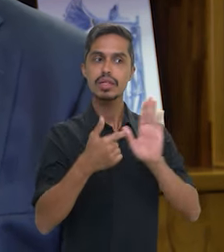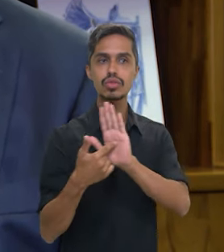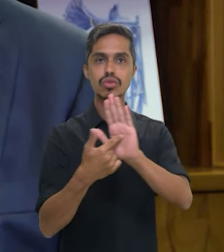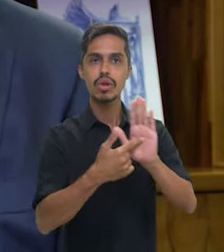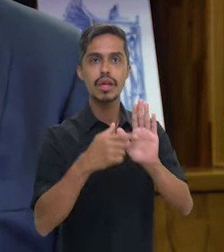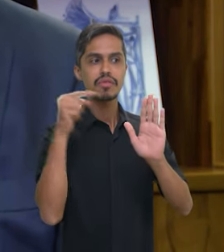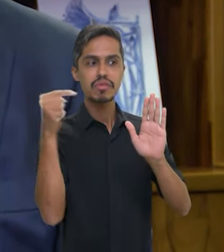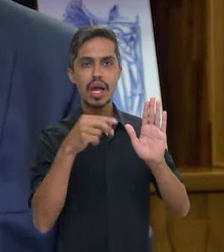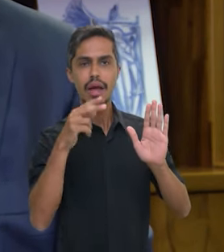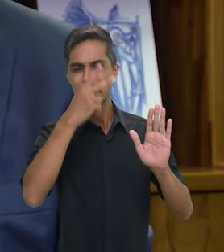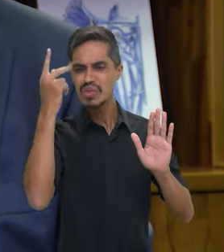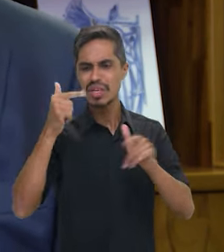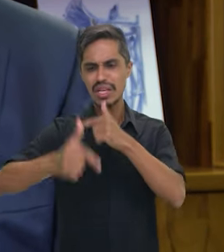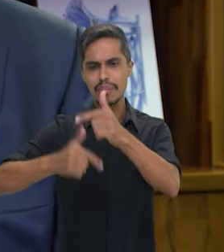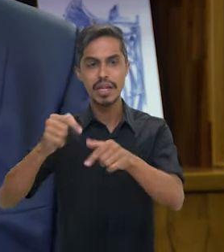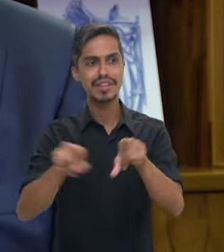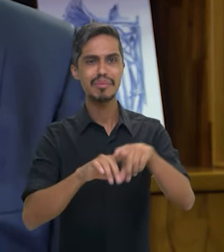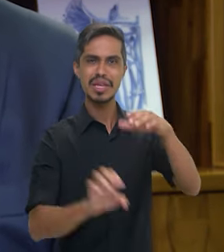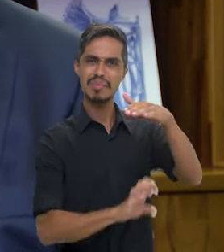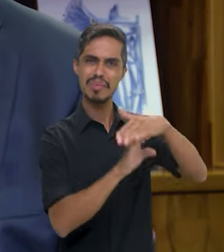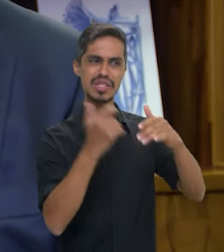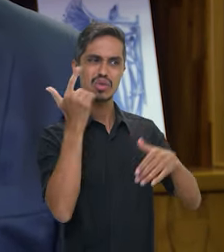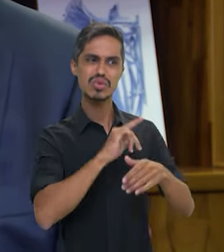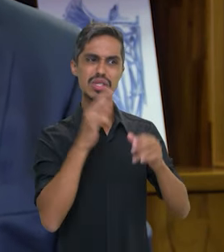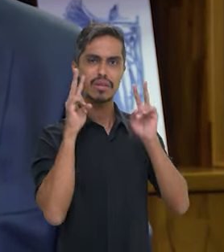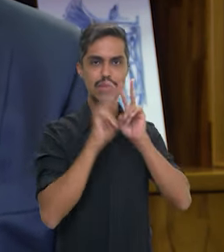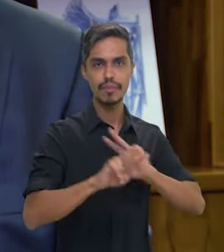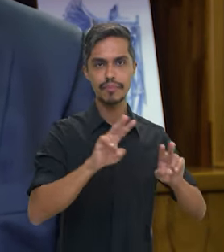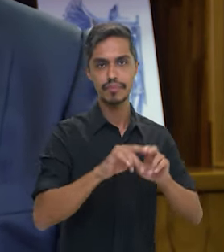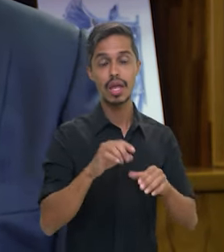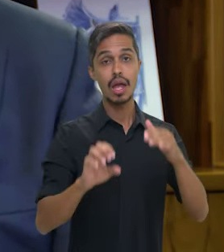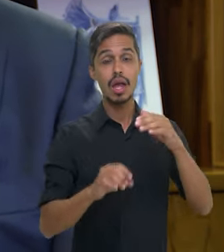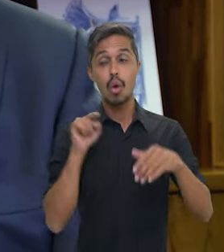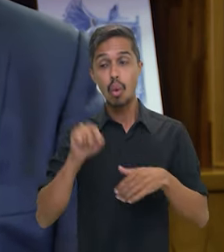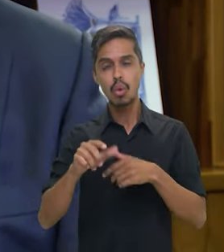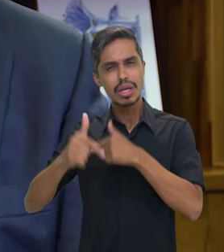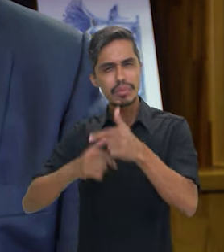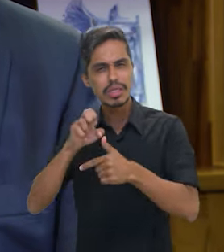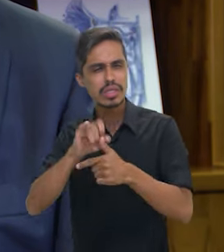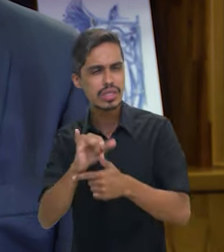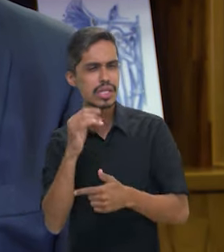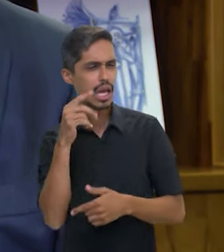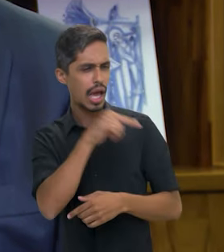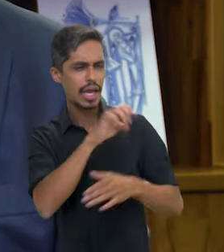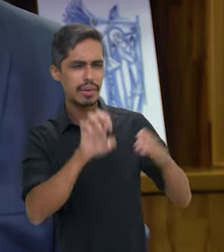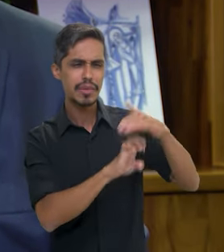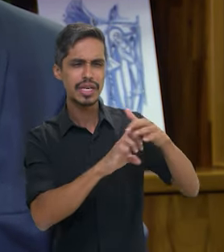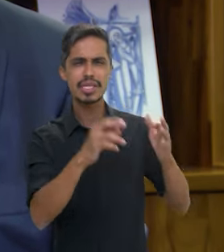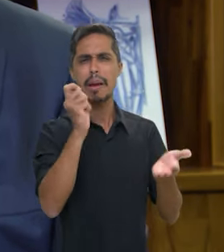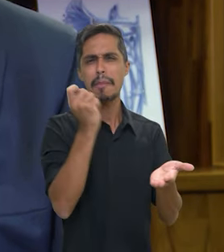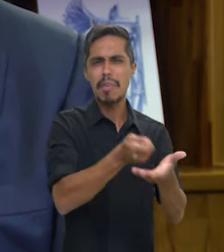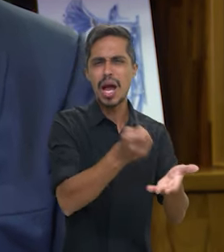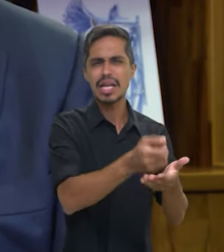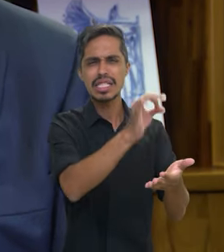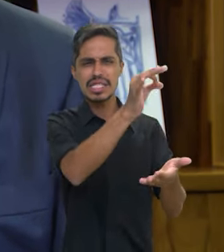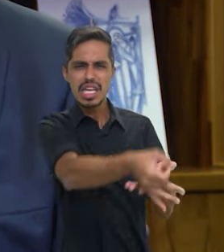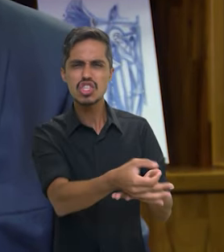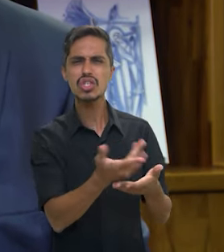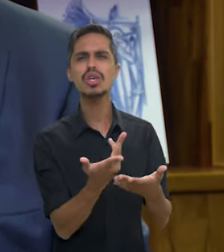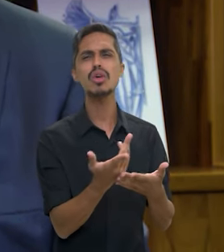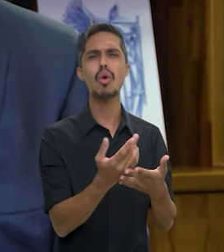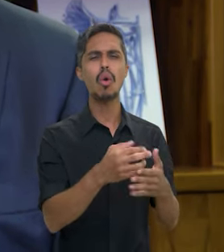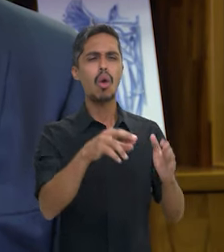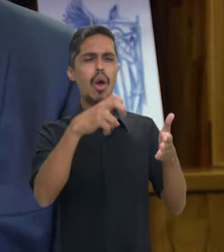e mais transparência para o trabalhador e para a empresa. O trabalhador vai saber online se a empresa está honrando o seu compromisso